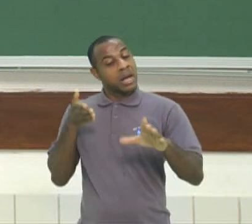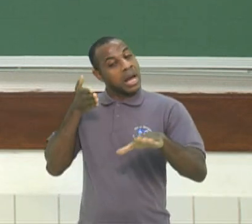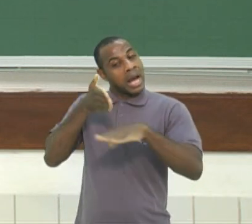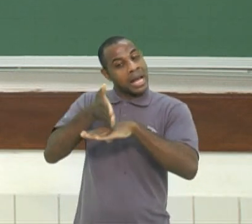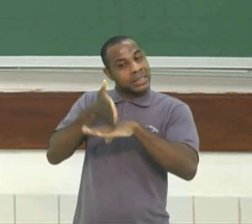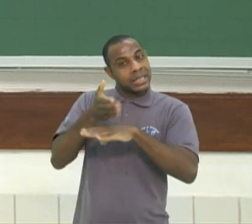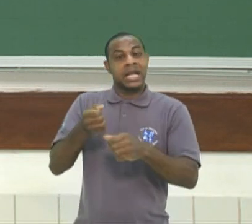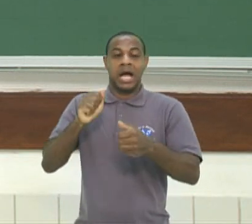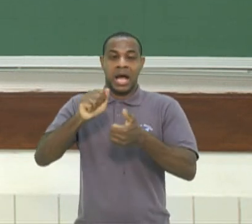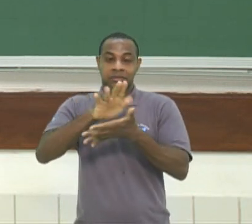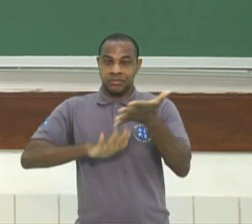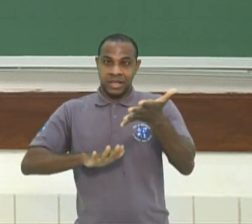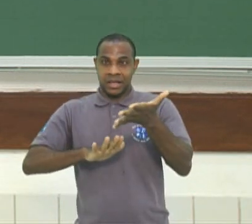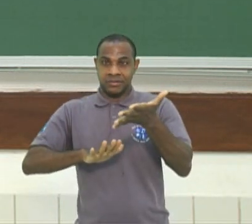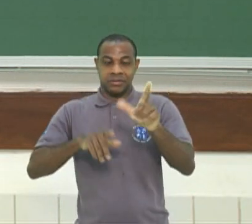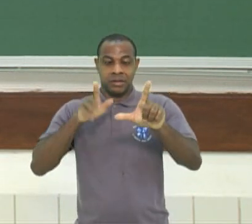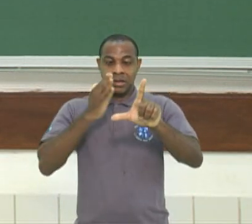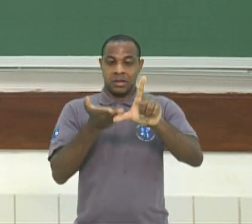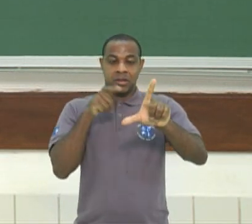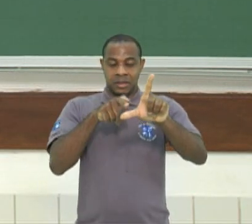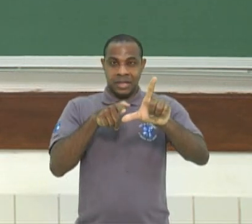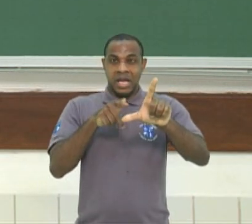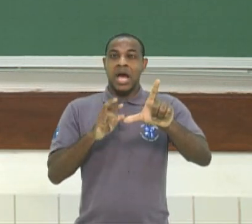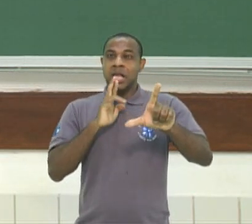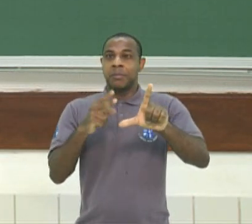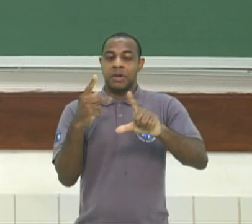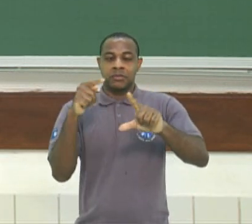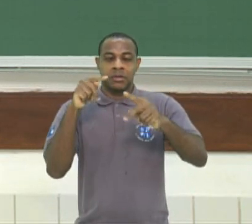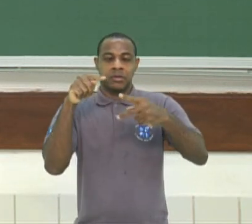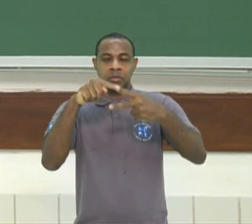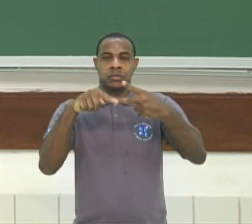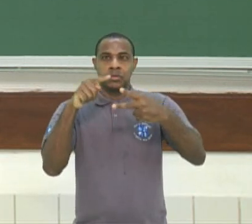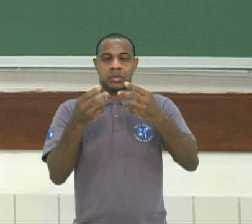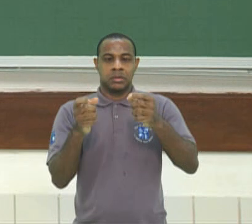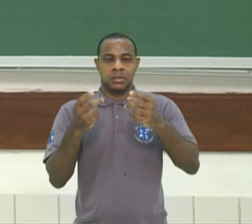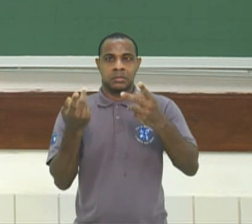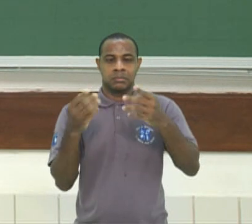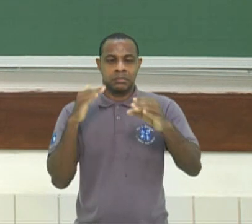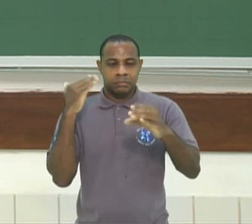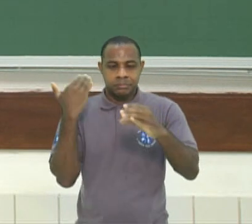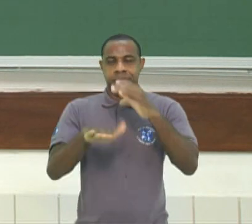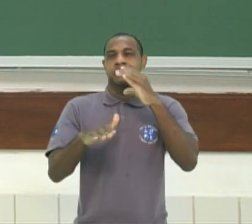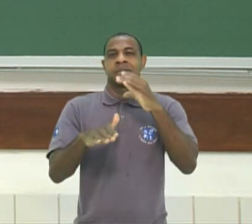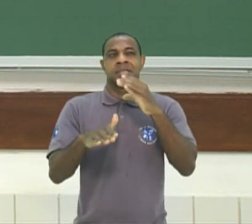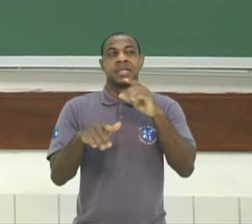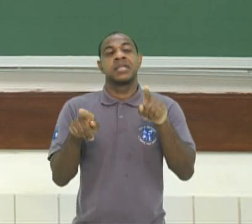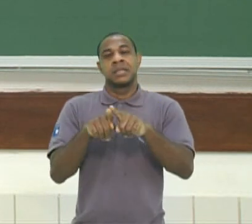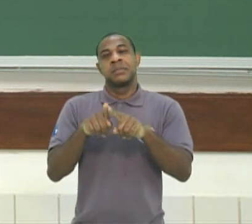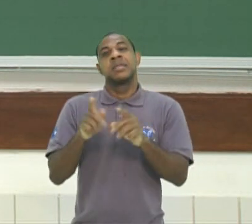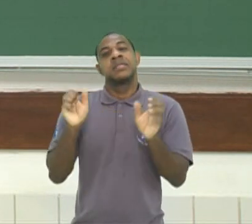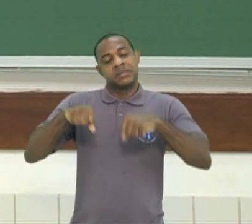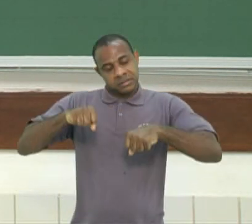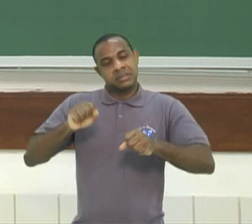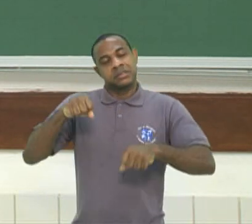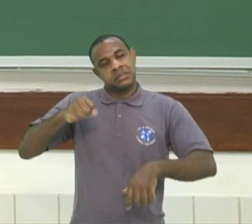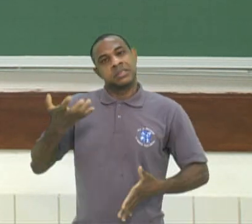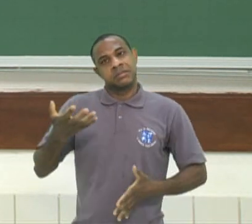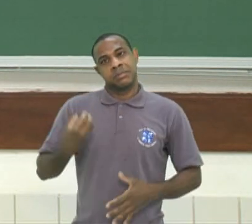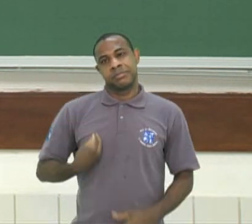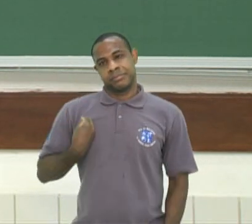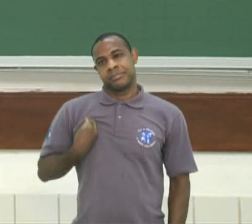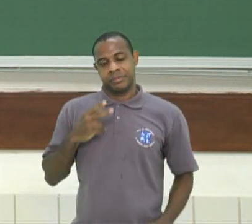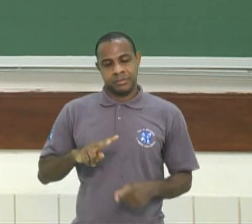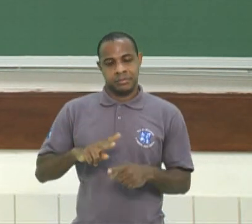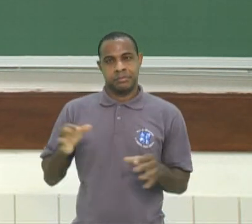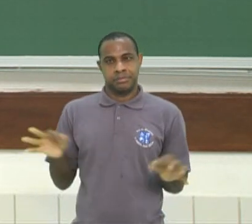acesse a atividade, responda as duas questões, clica em enviar e aí sim a sua presença estará